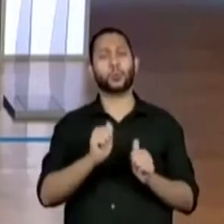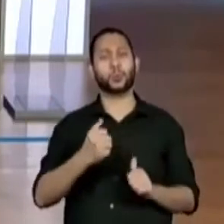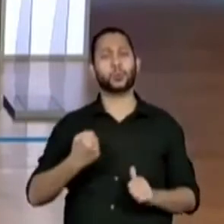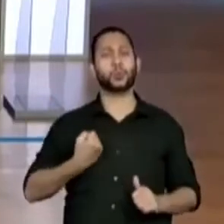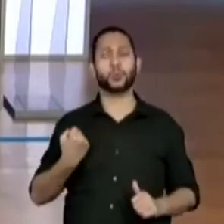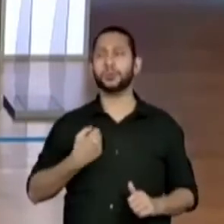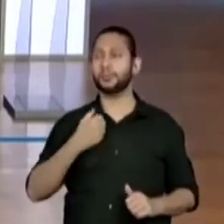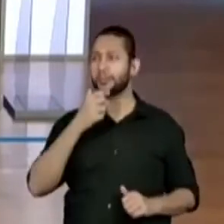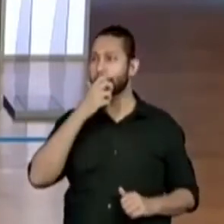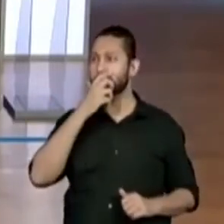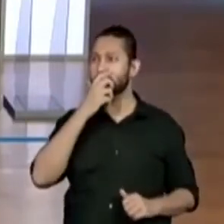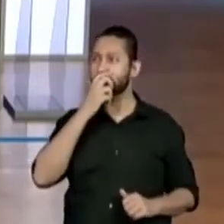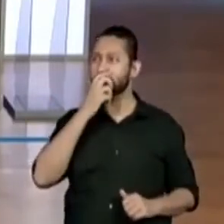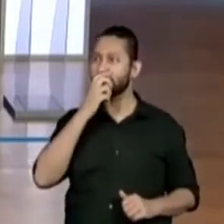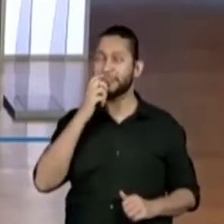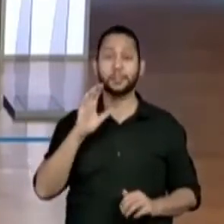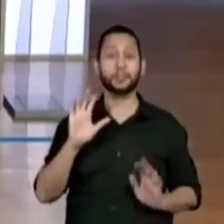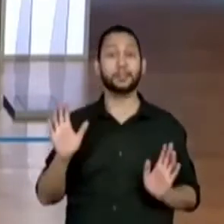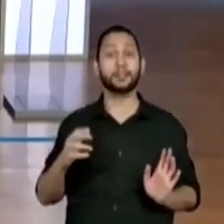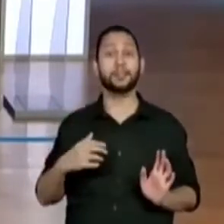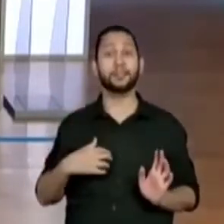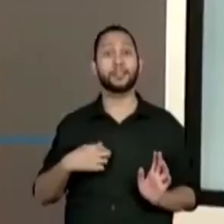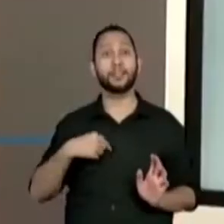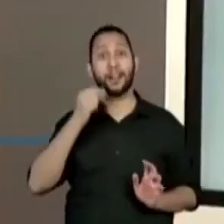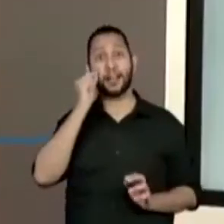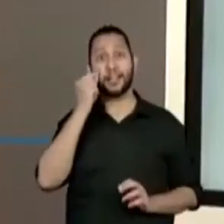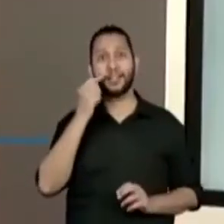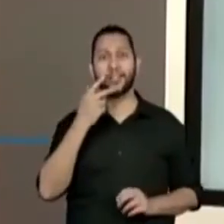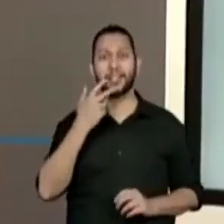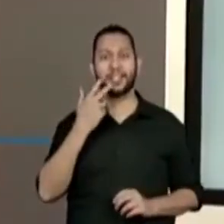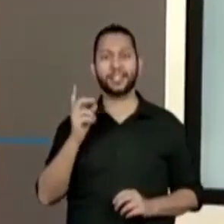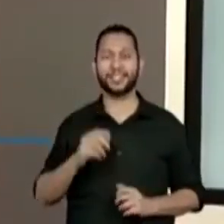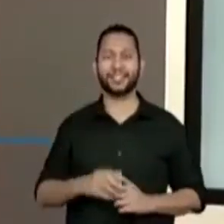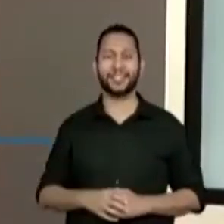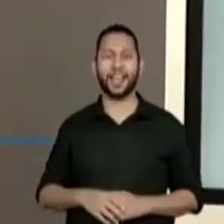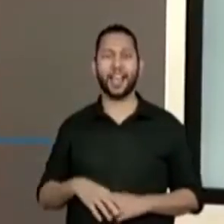aqui na professora Aline que não tá falando nada.